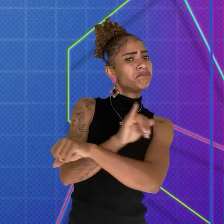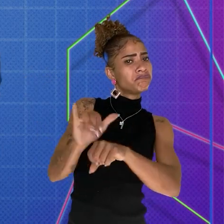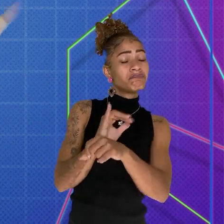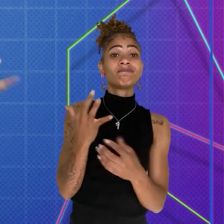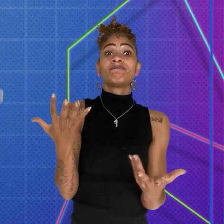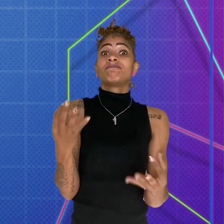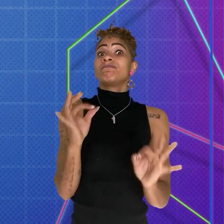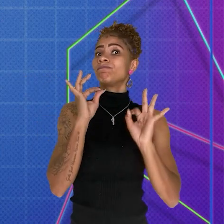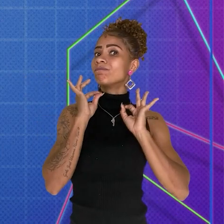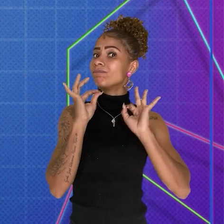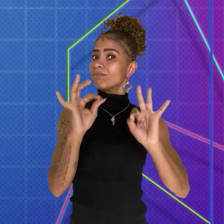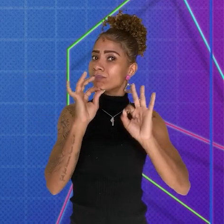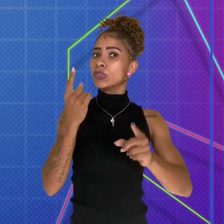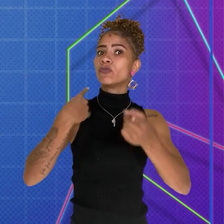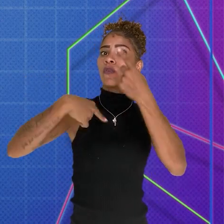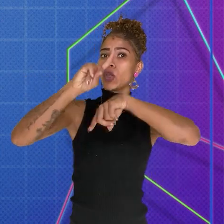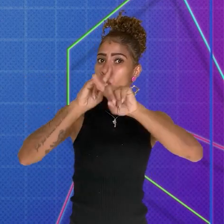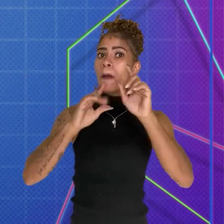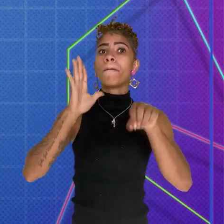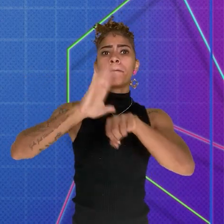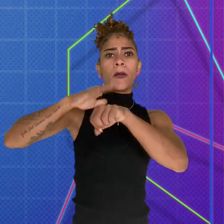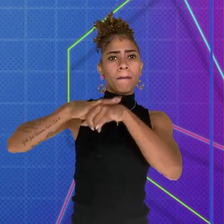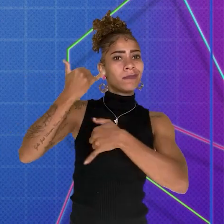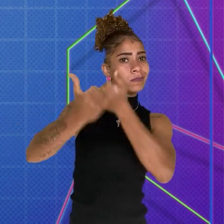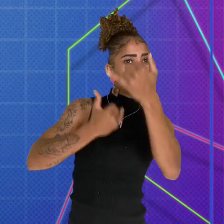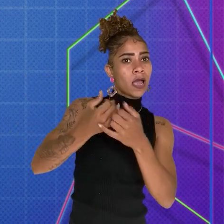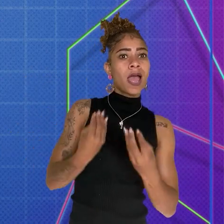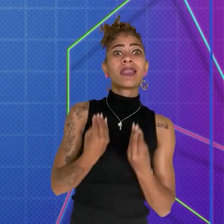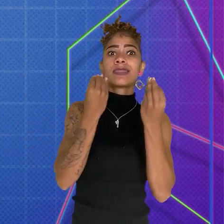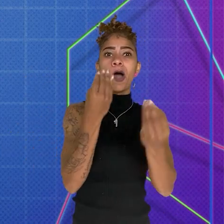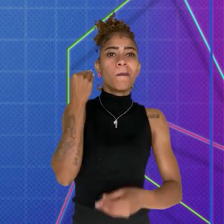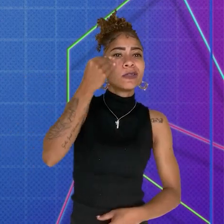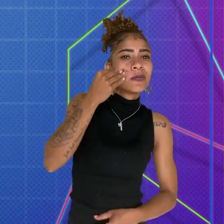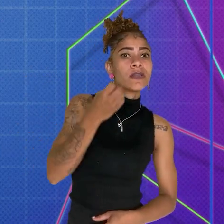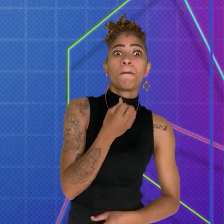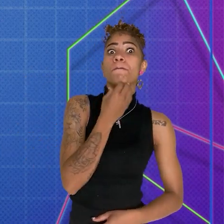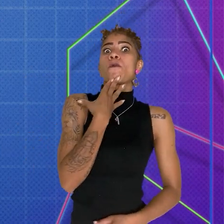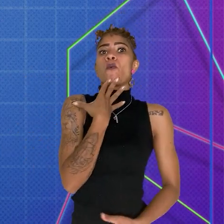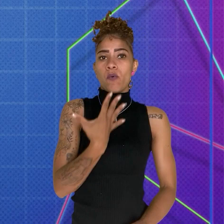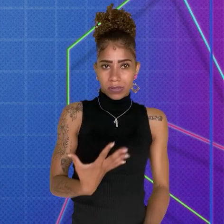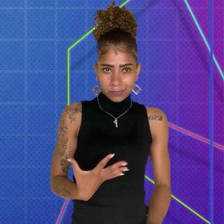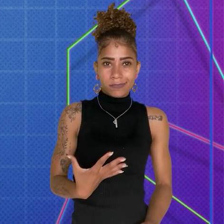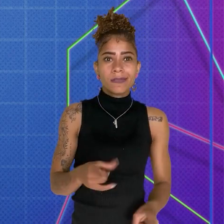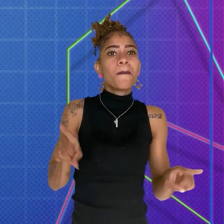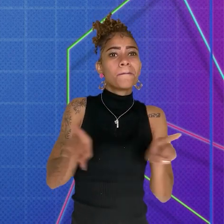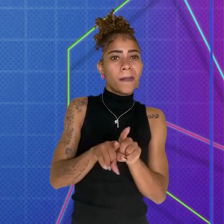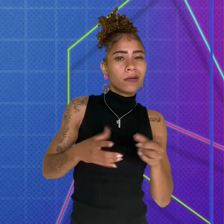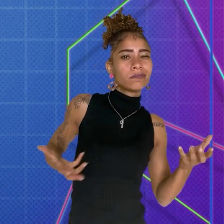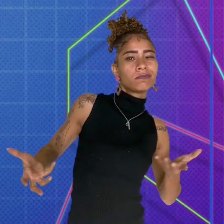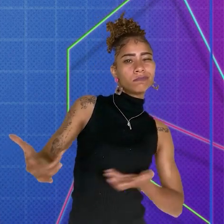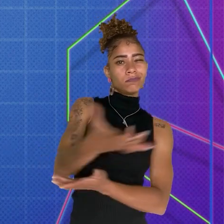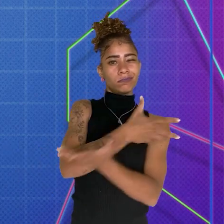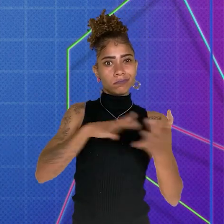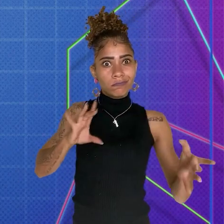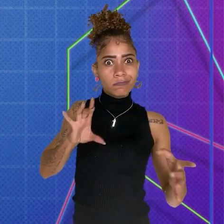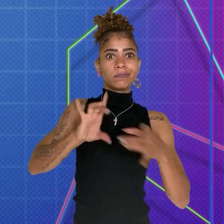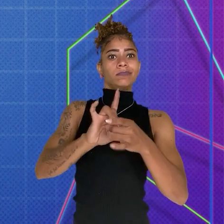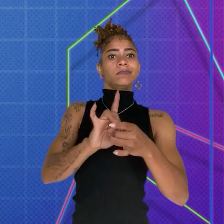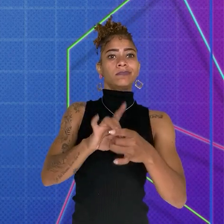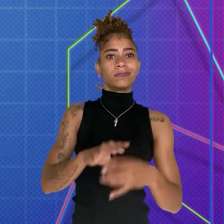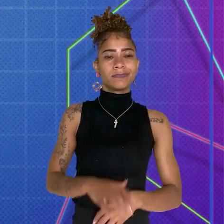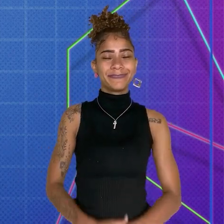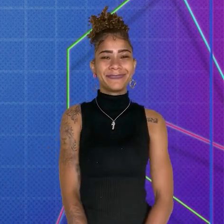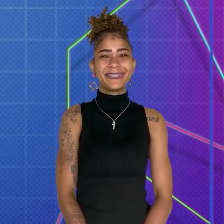ferramenta essencial para os desenvolvedores de jogos que buscam proporcionar aos jogadores uma experiência cada vez mais envolvente e